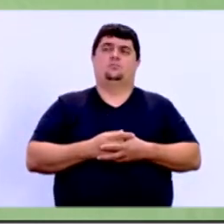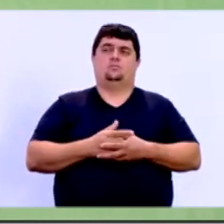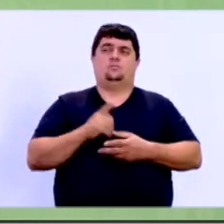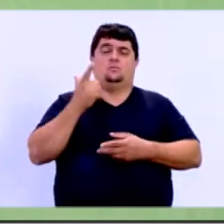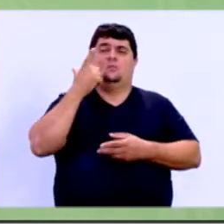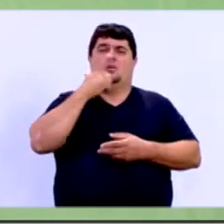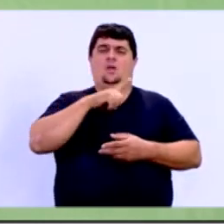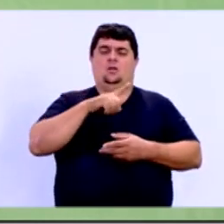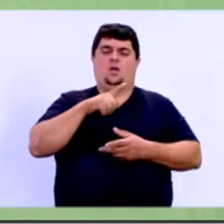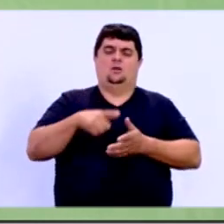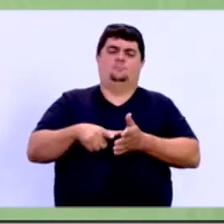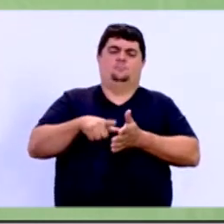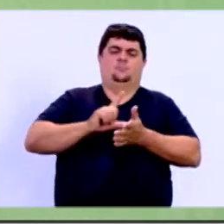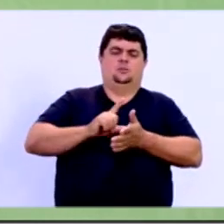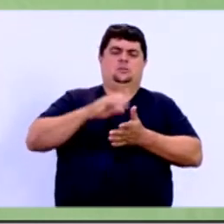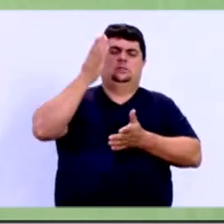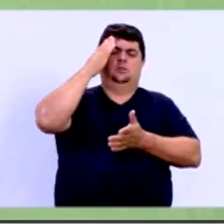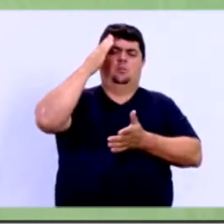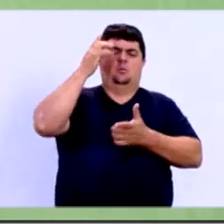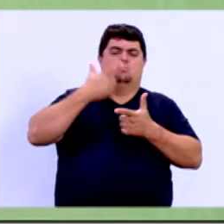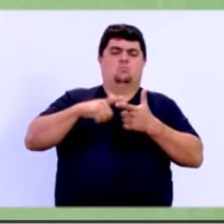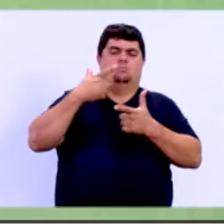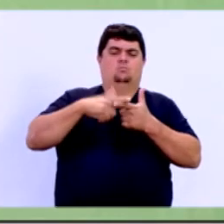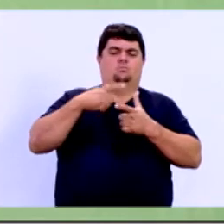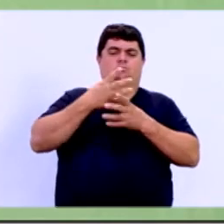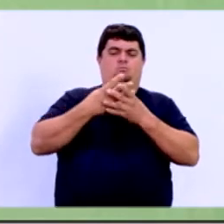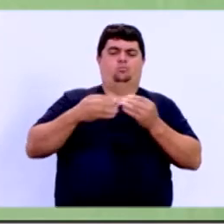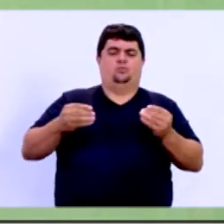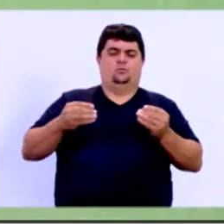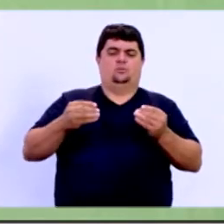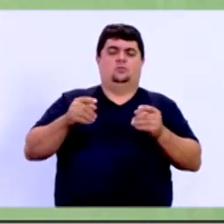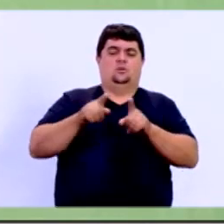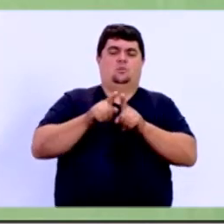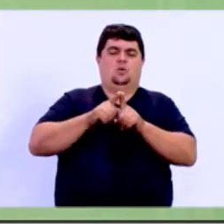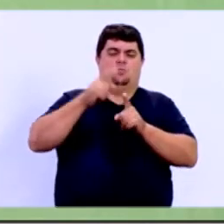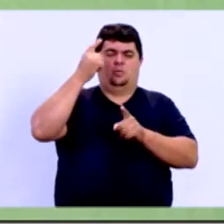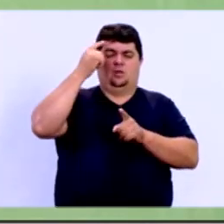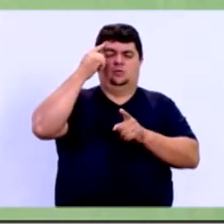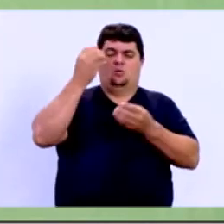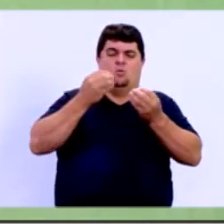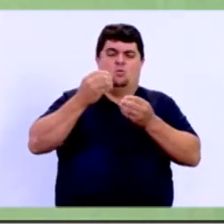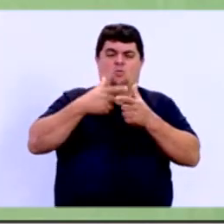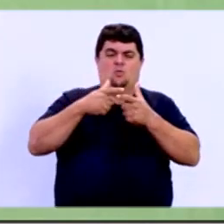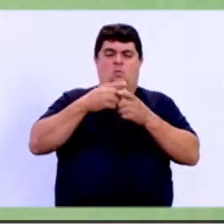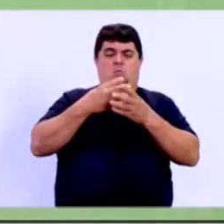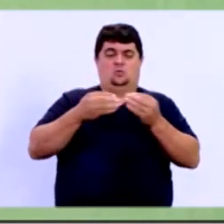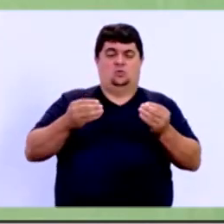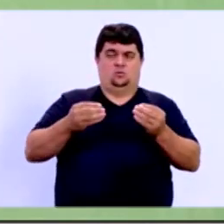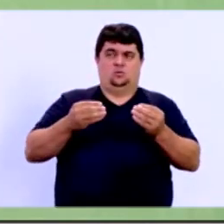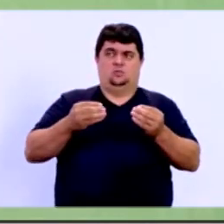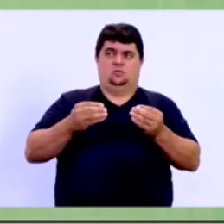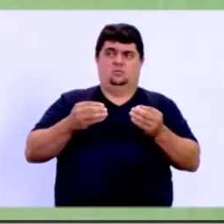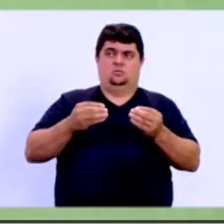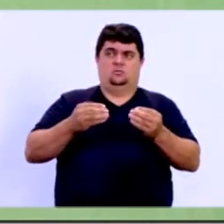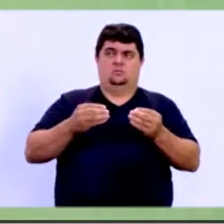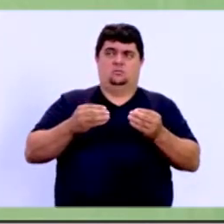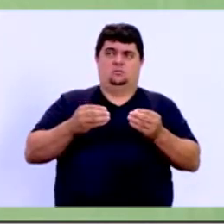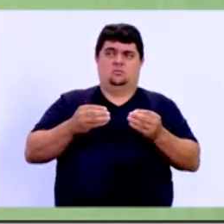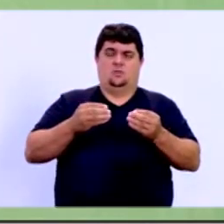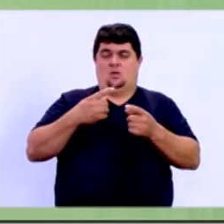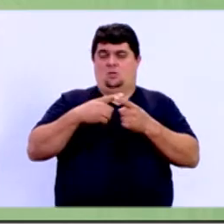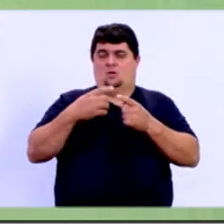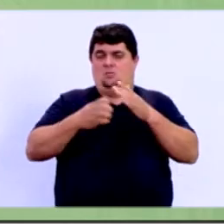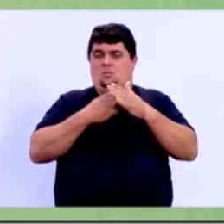conseguem antecipar problemas e soluções. Então, as organizações, elas trabalham